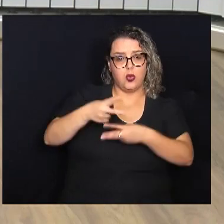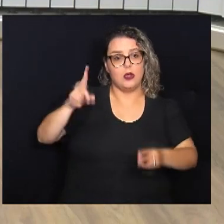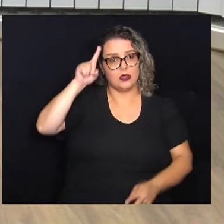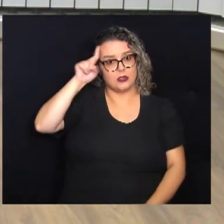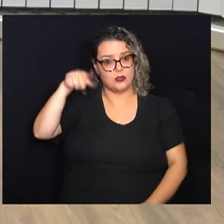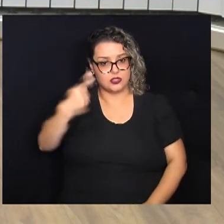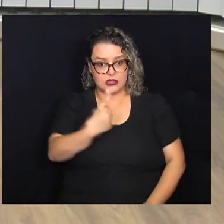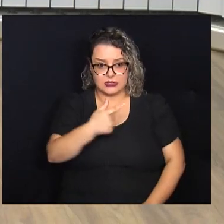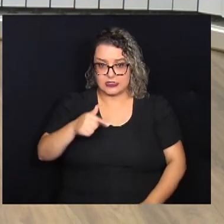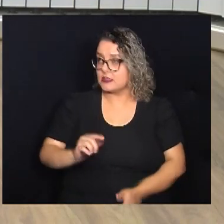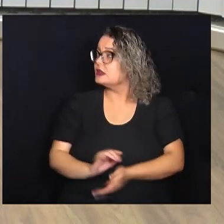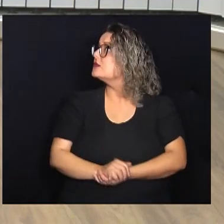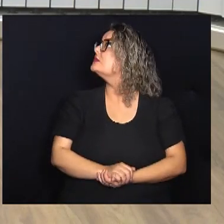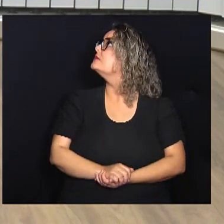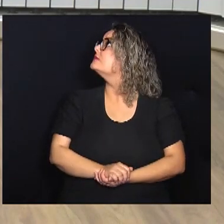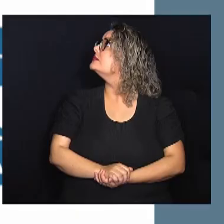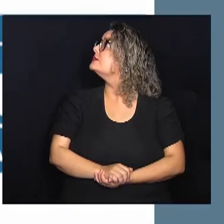17.